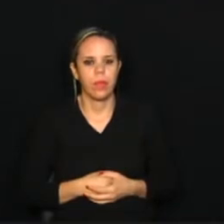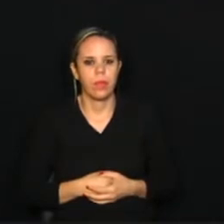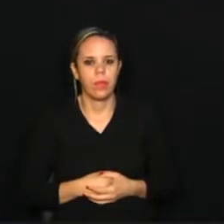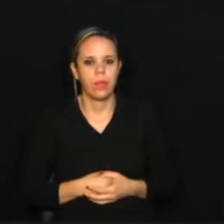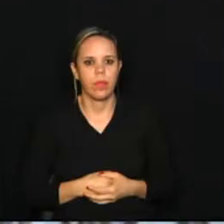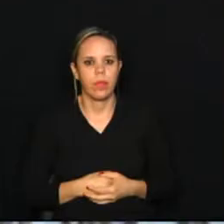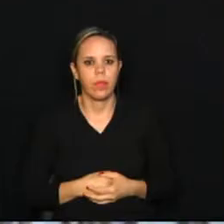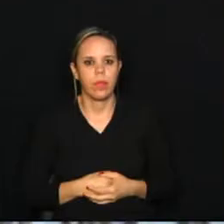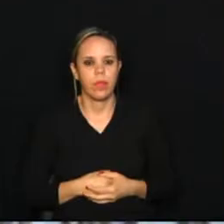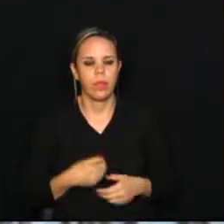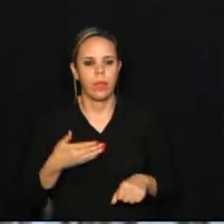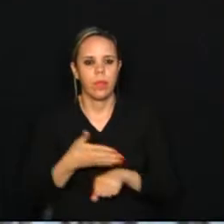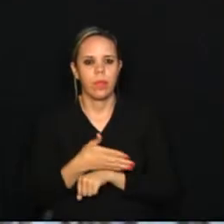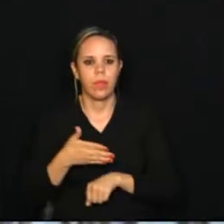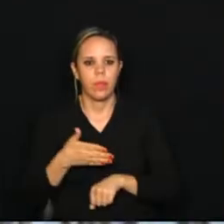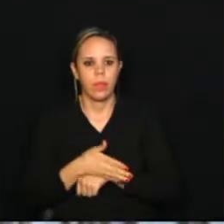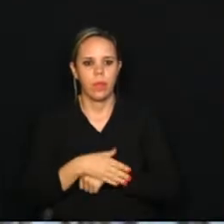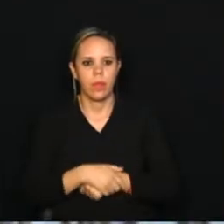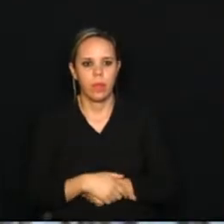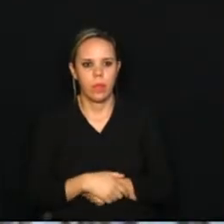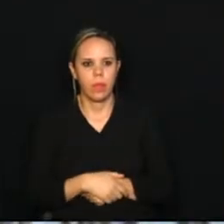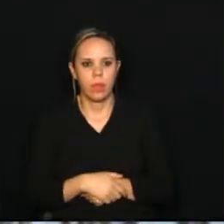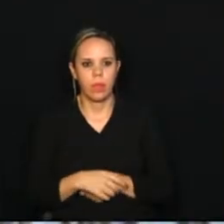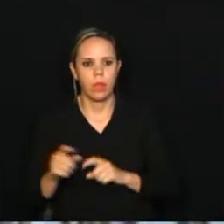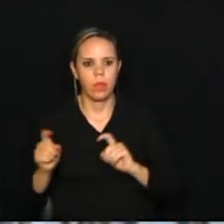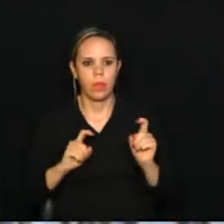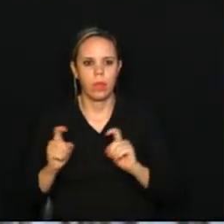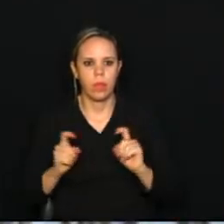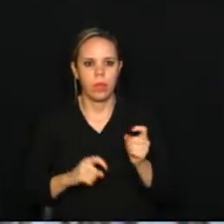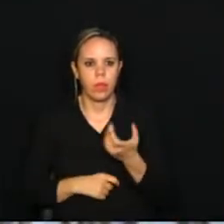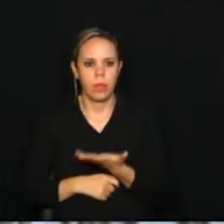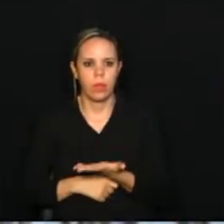satisfação que participo dessa reunião,